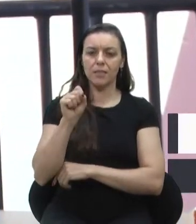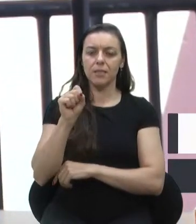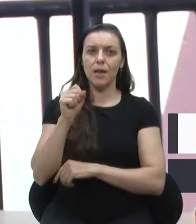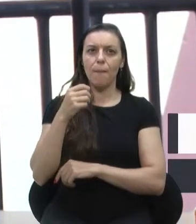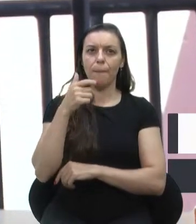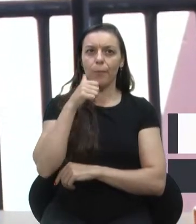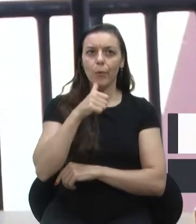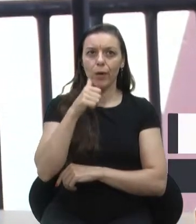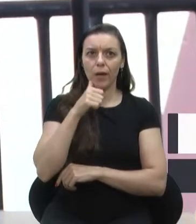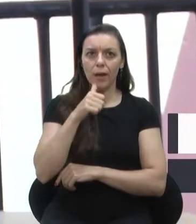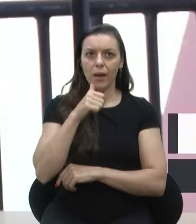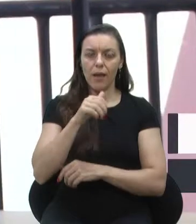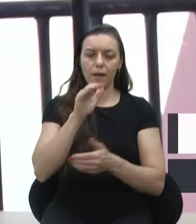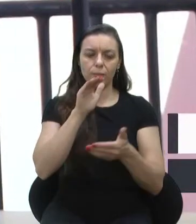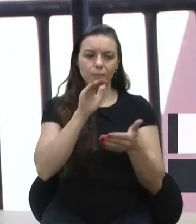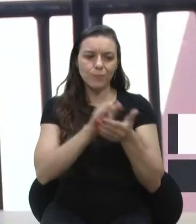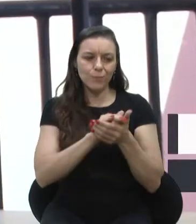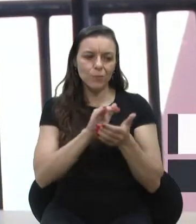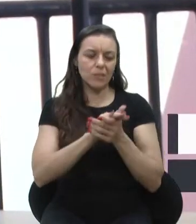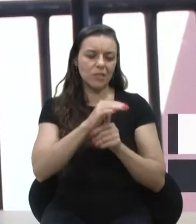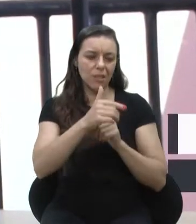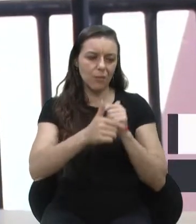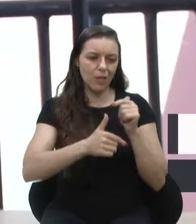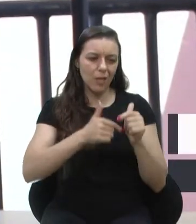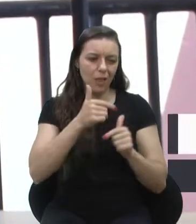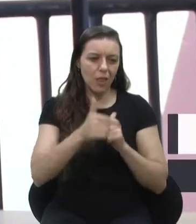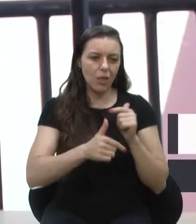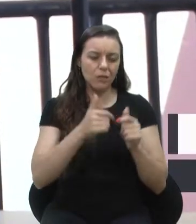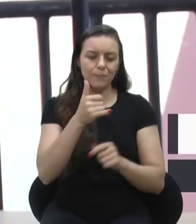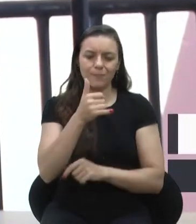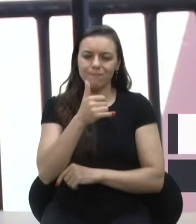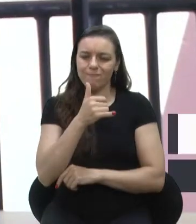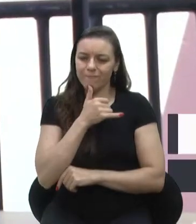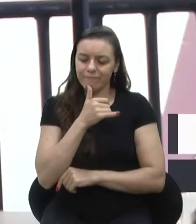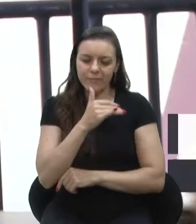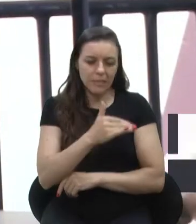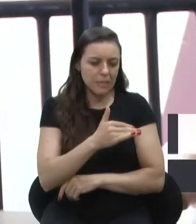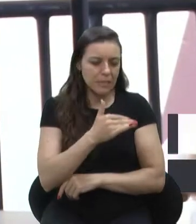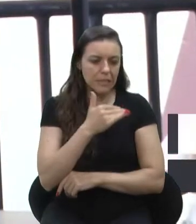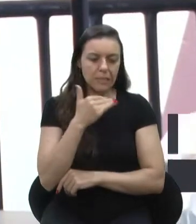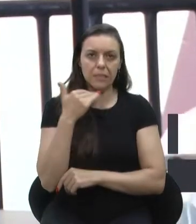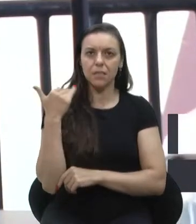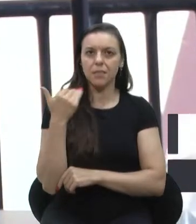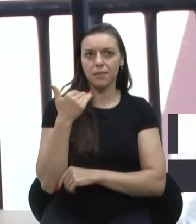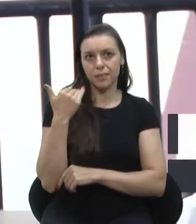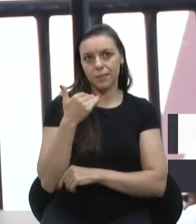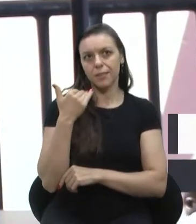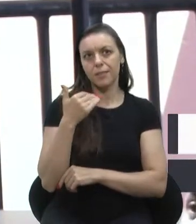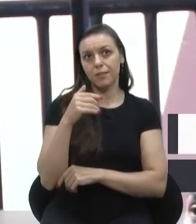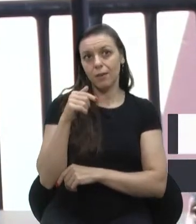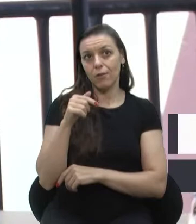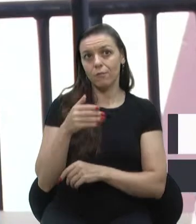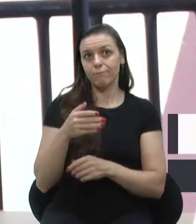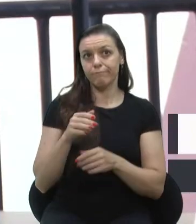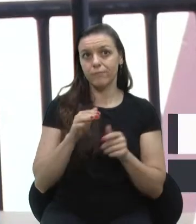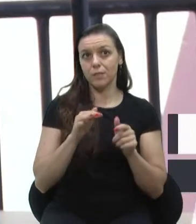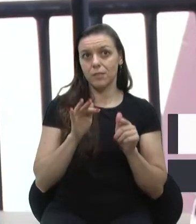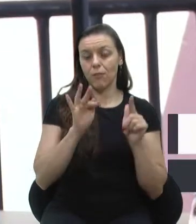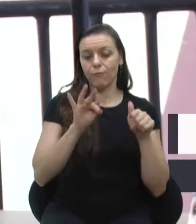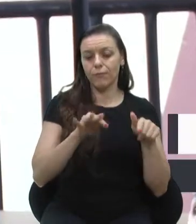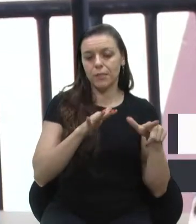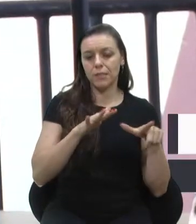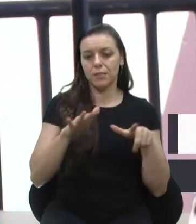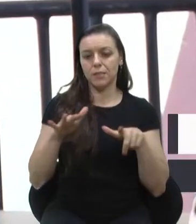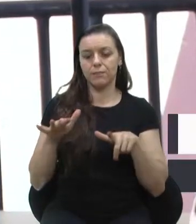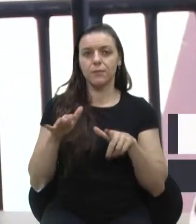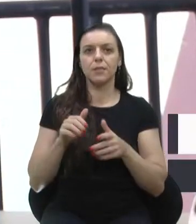mulher, esposa, trabalhadora, que infelizmente veio a falecer neste fim de semana.